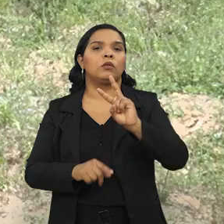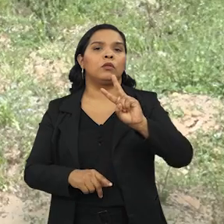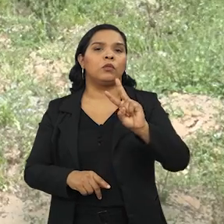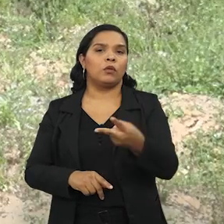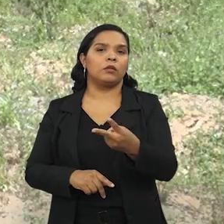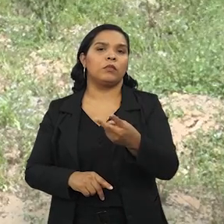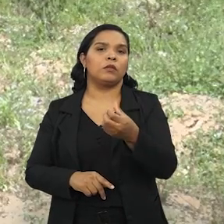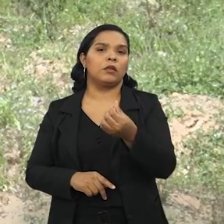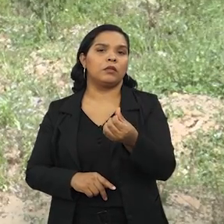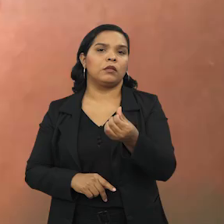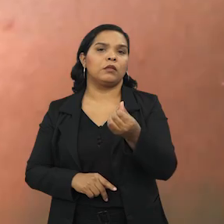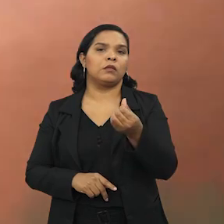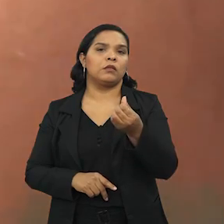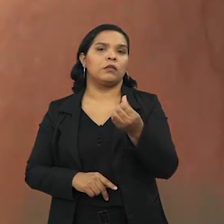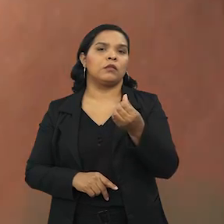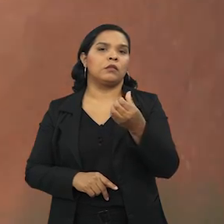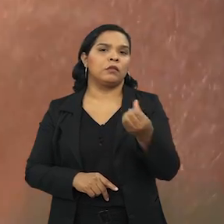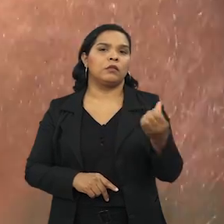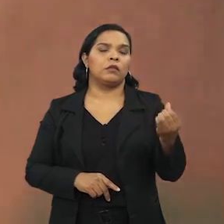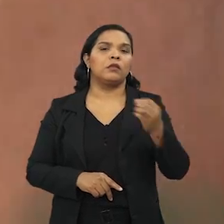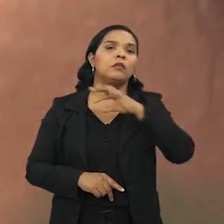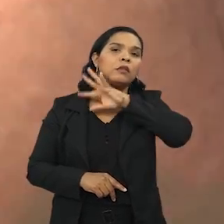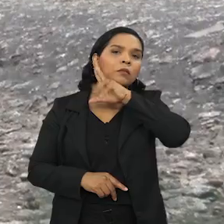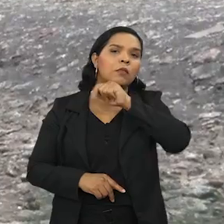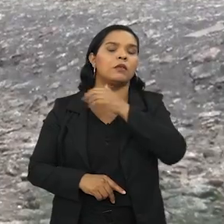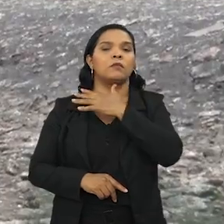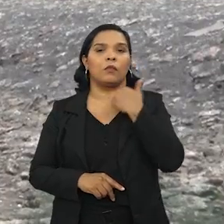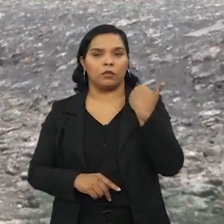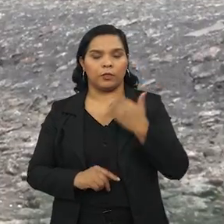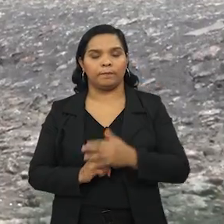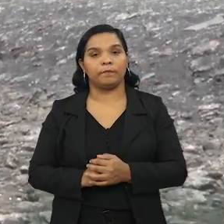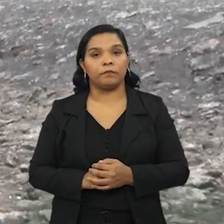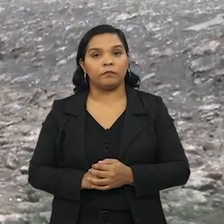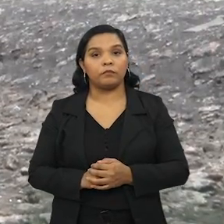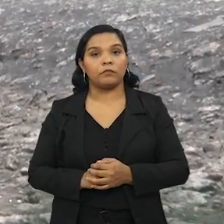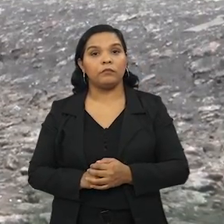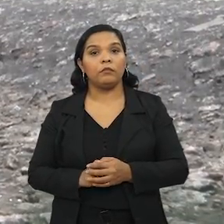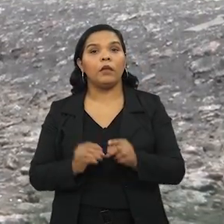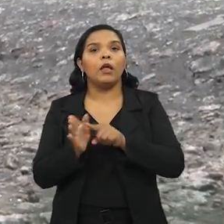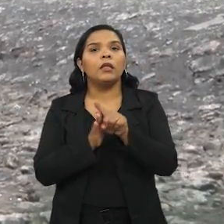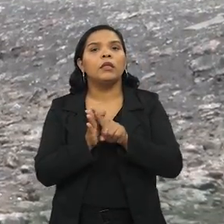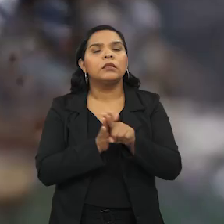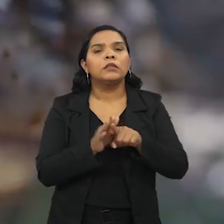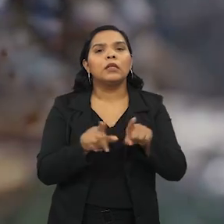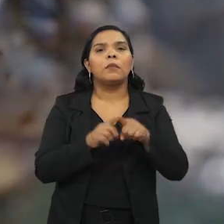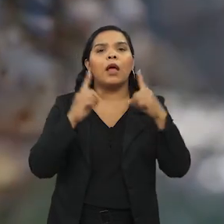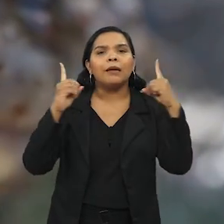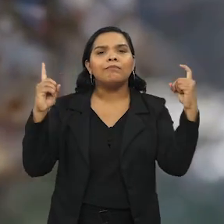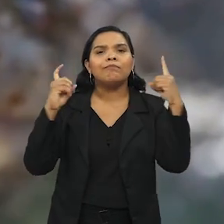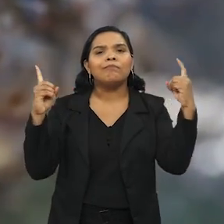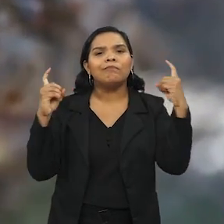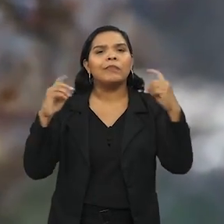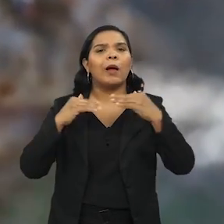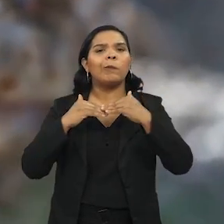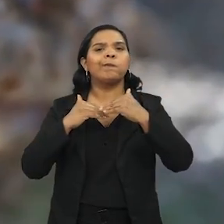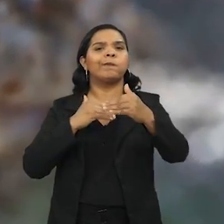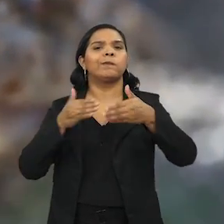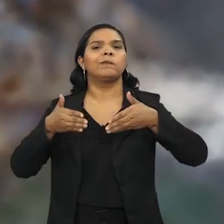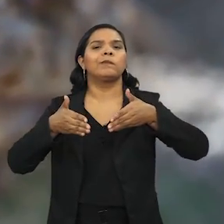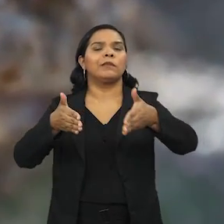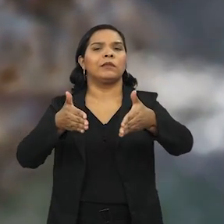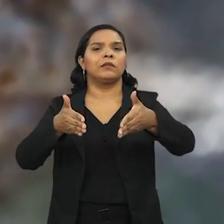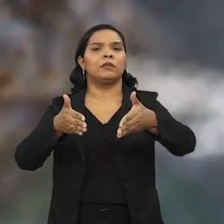2.700 animais atropelados. Outra pesquisa em andamento analisa como o barulho na estrada prejudica a comunicação